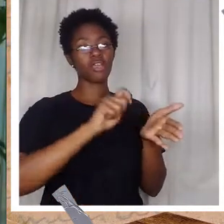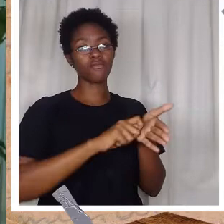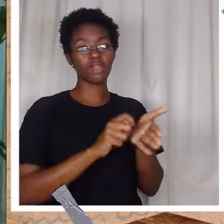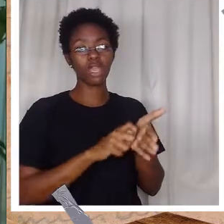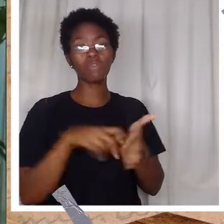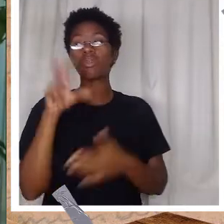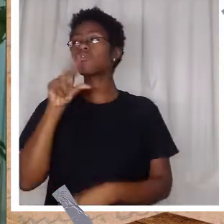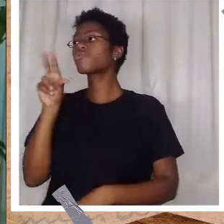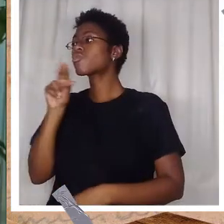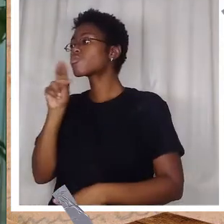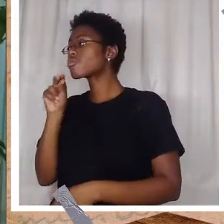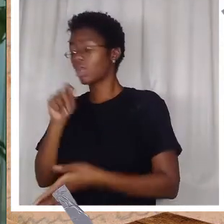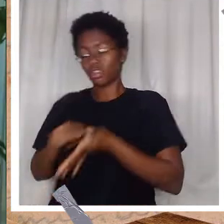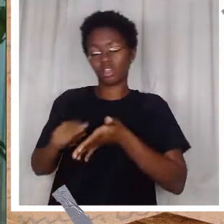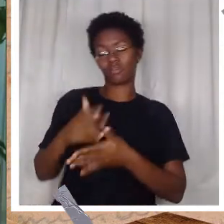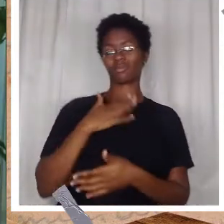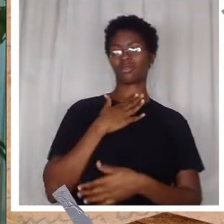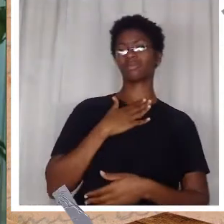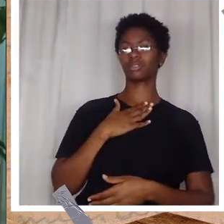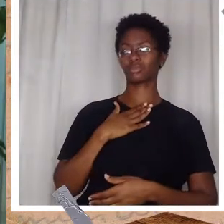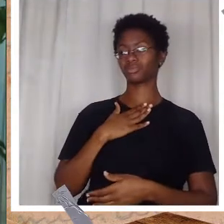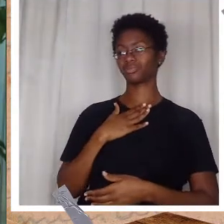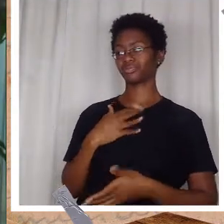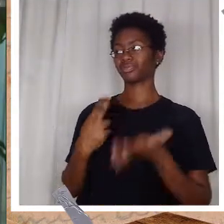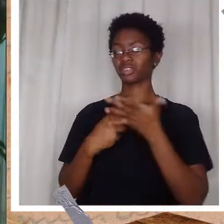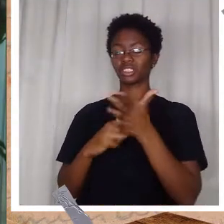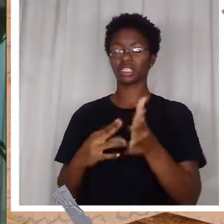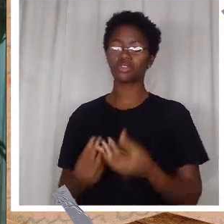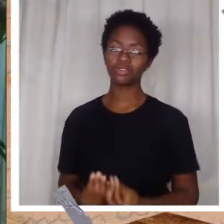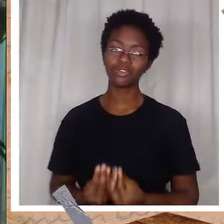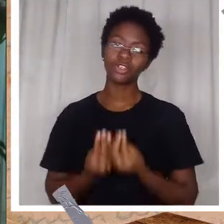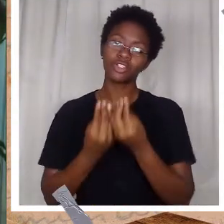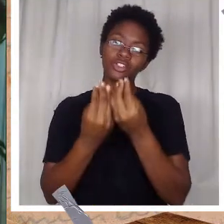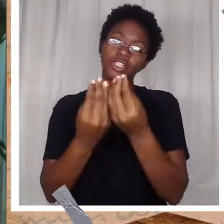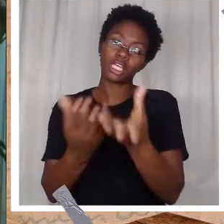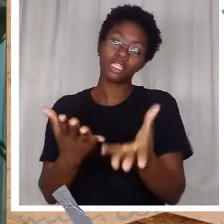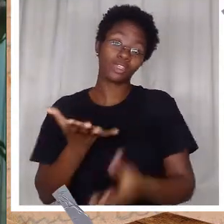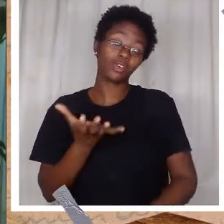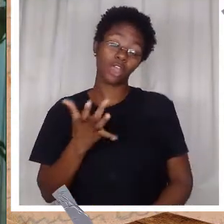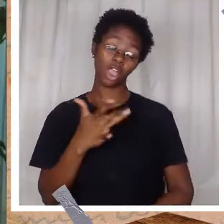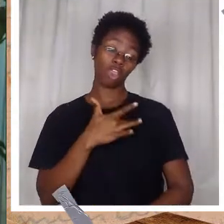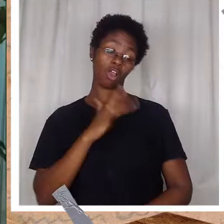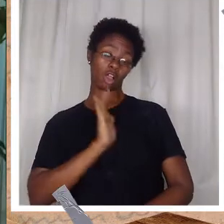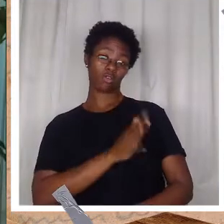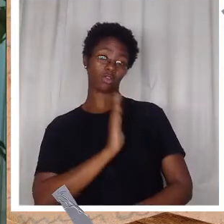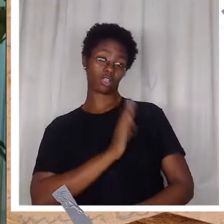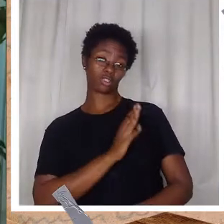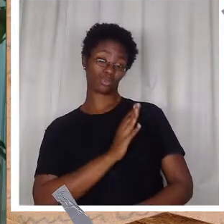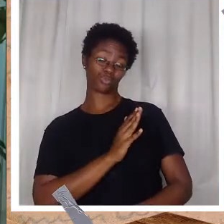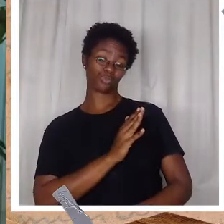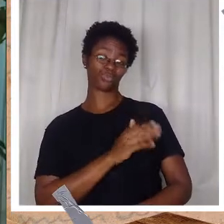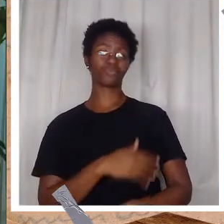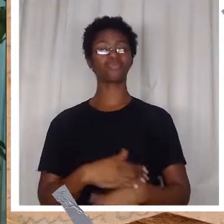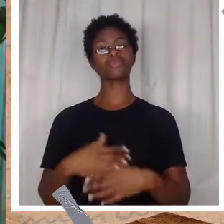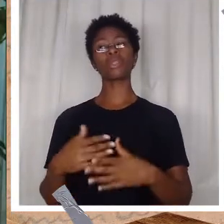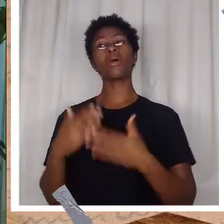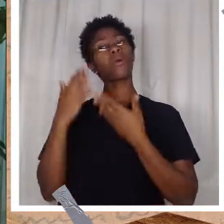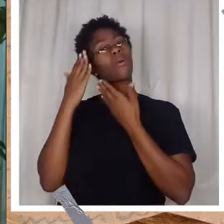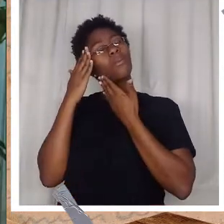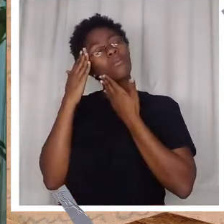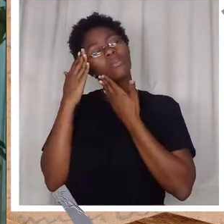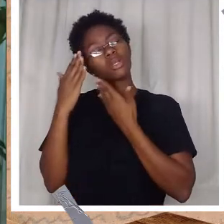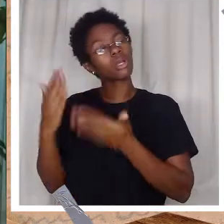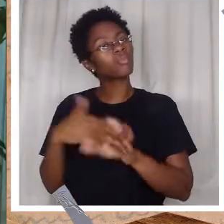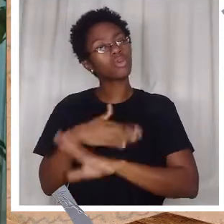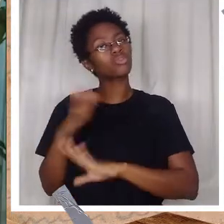papel e são enviadas à senhora com muito intuito de atingir seu coração. Dona Carolina, muito obrigada por